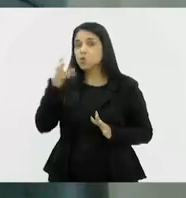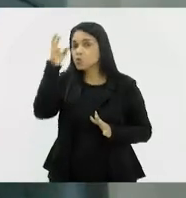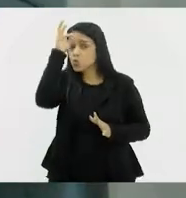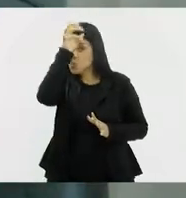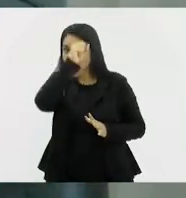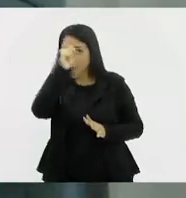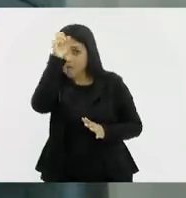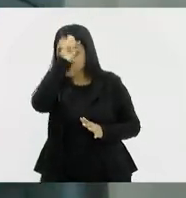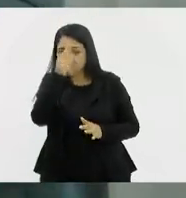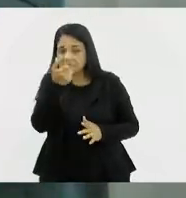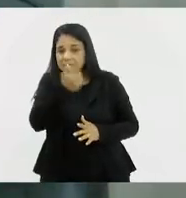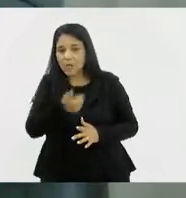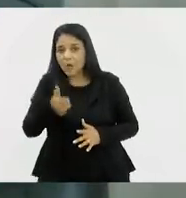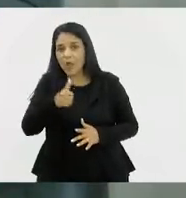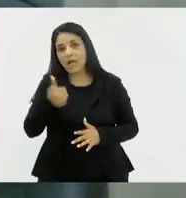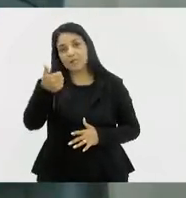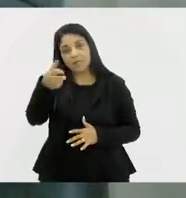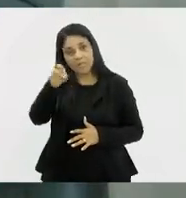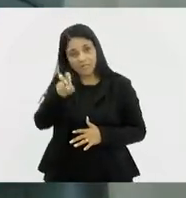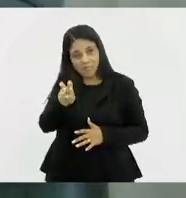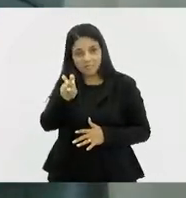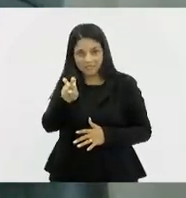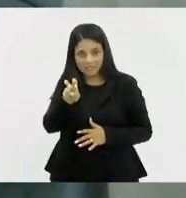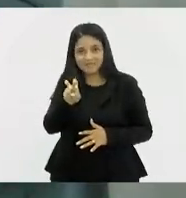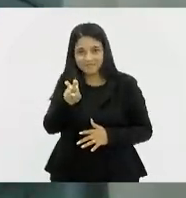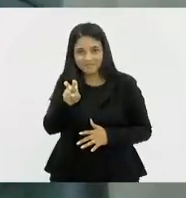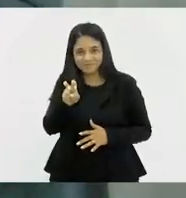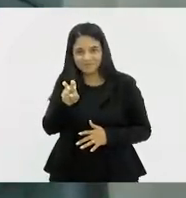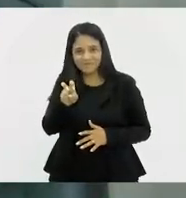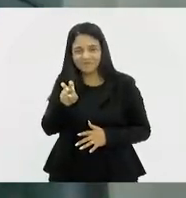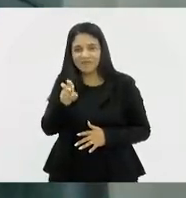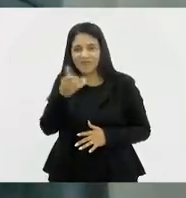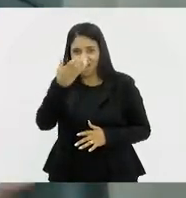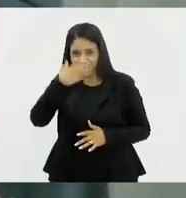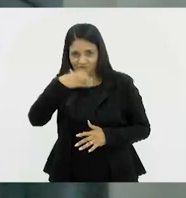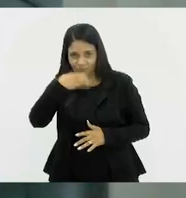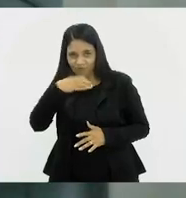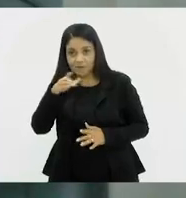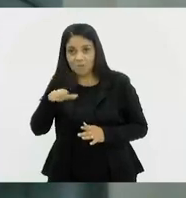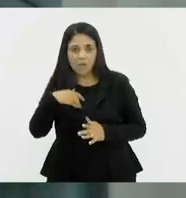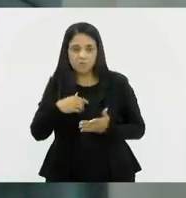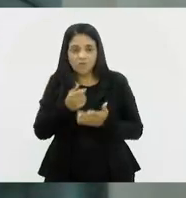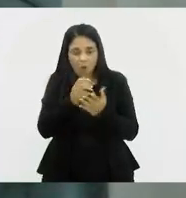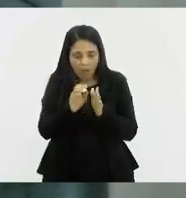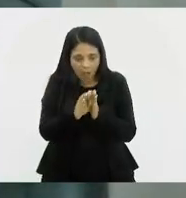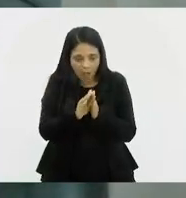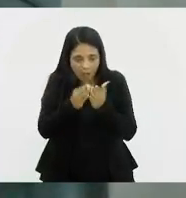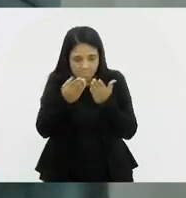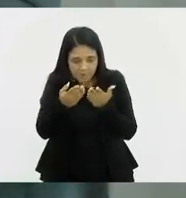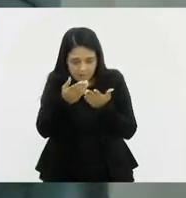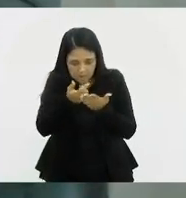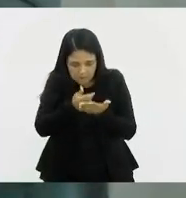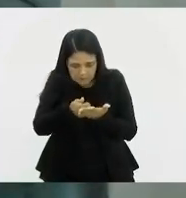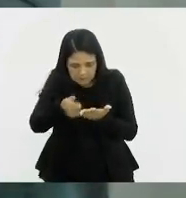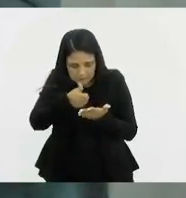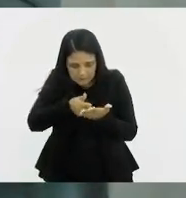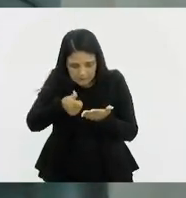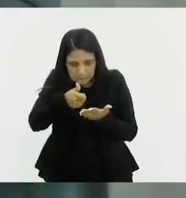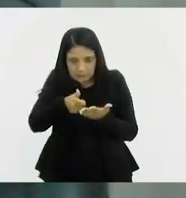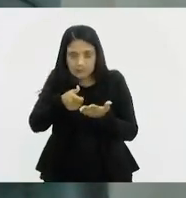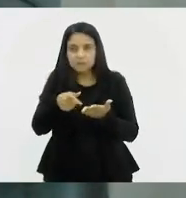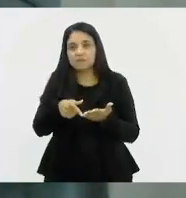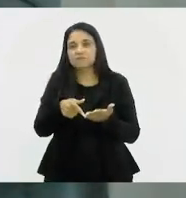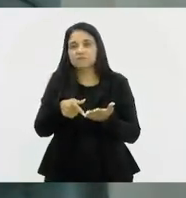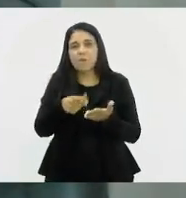coisas. Mas acontece que eu não vou abrir para procurar um artigo. Isto daqui é um folheto, tem que ser